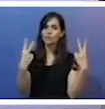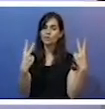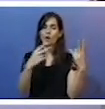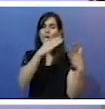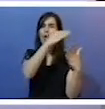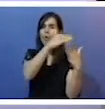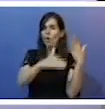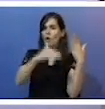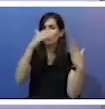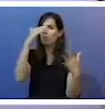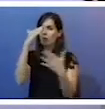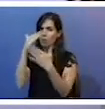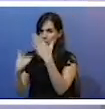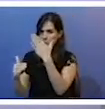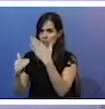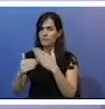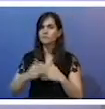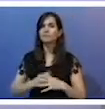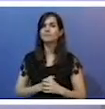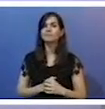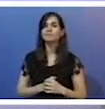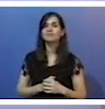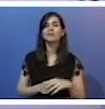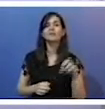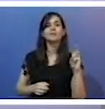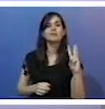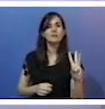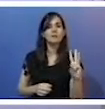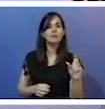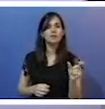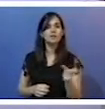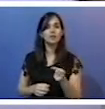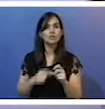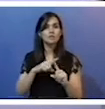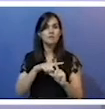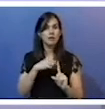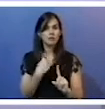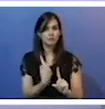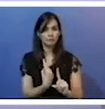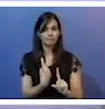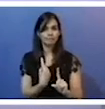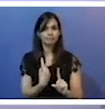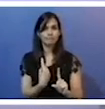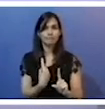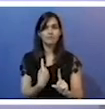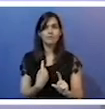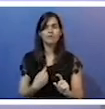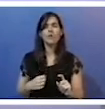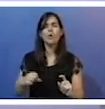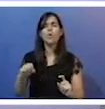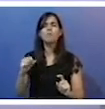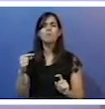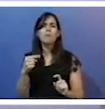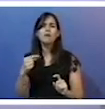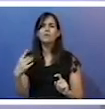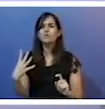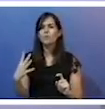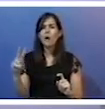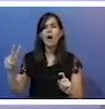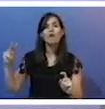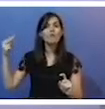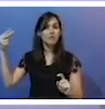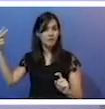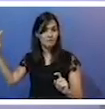dois do índice com dois do expoente Só vai sobrar só que tá dentro da raiz Oi e esse -4 vou levar o quadrado